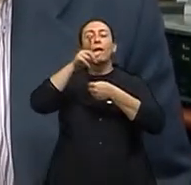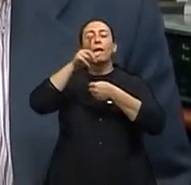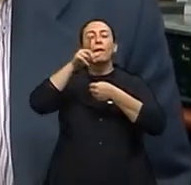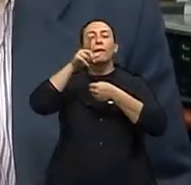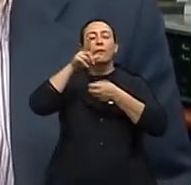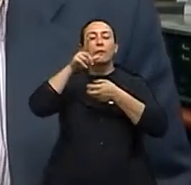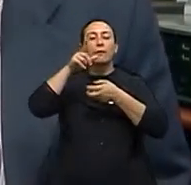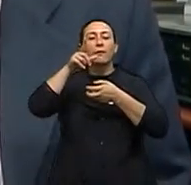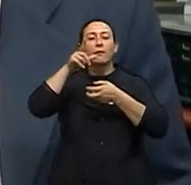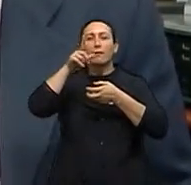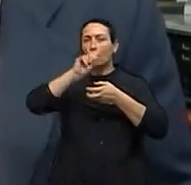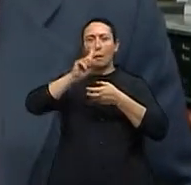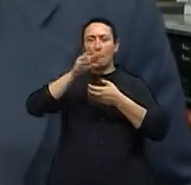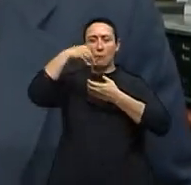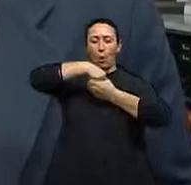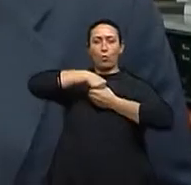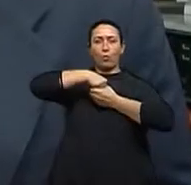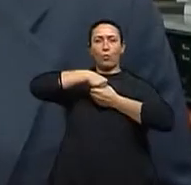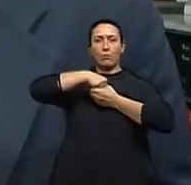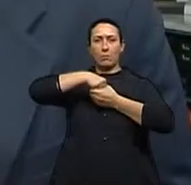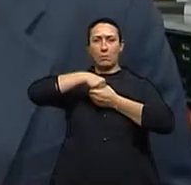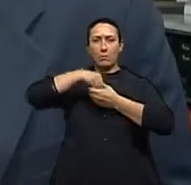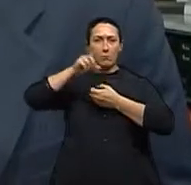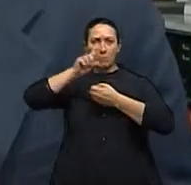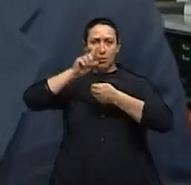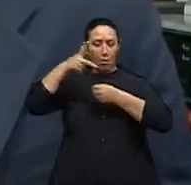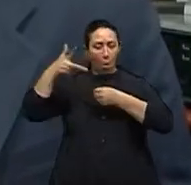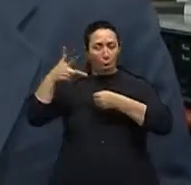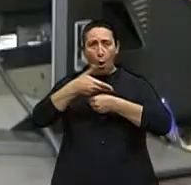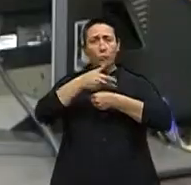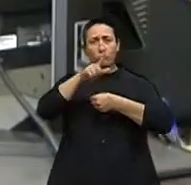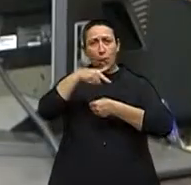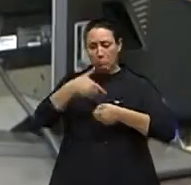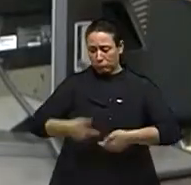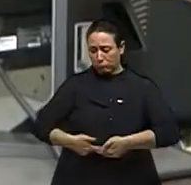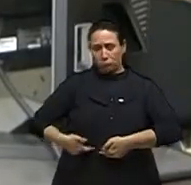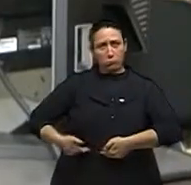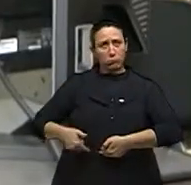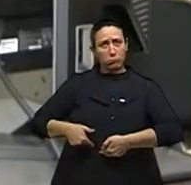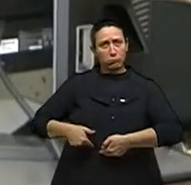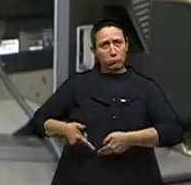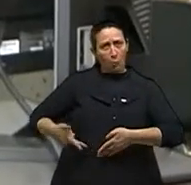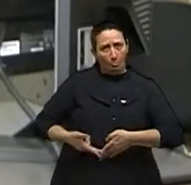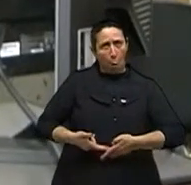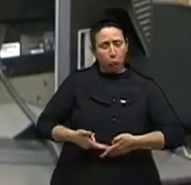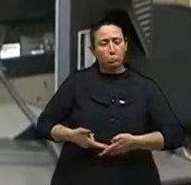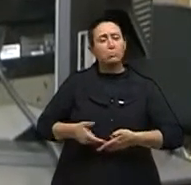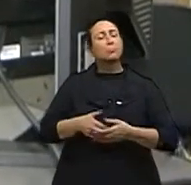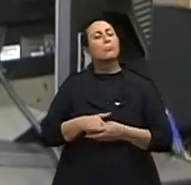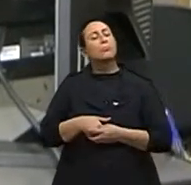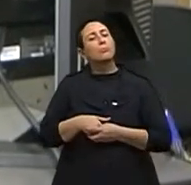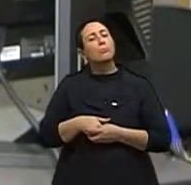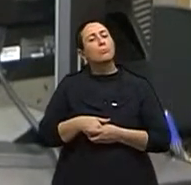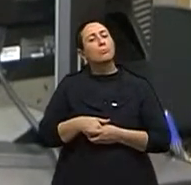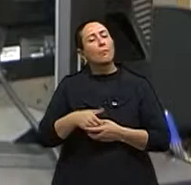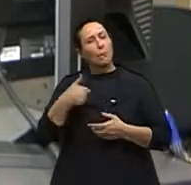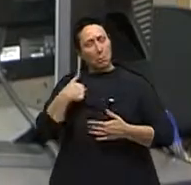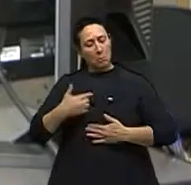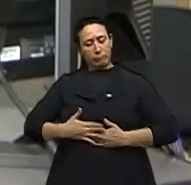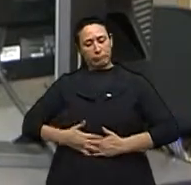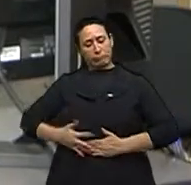e falar no popular corte na barriga a eu amanheci com a minha barriga